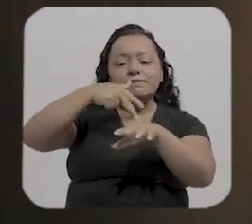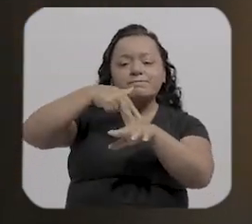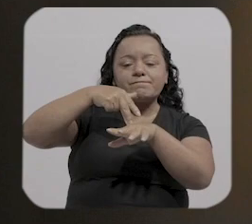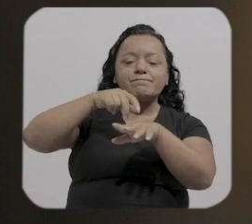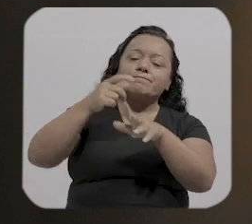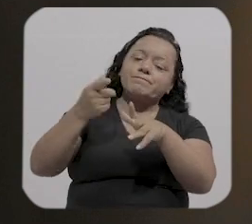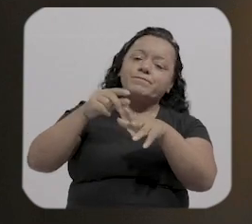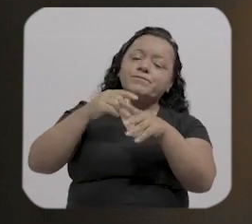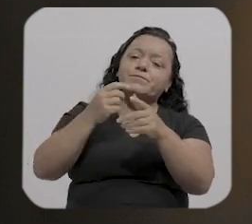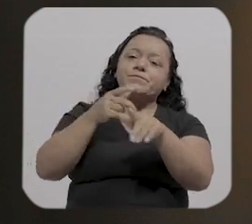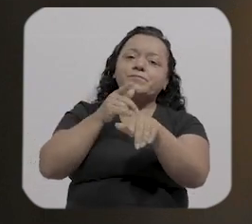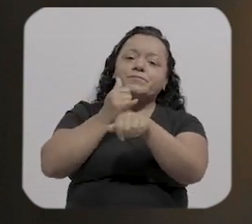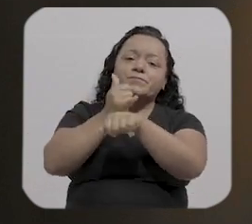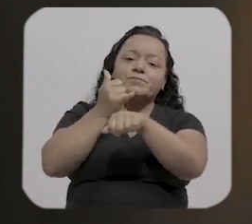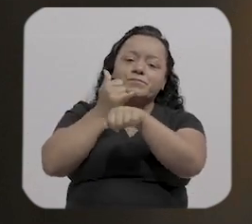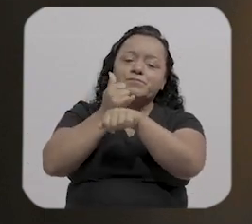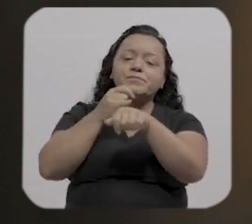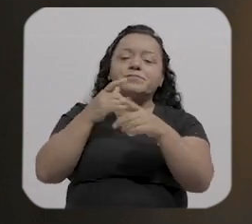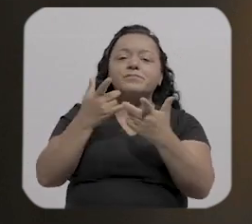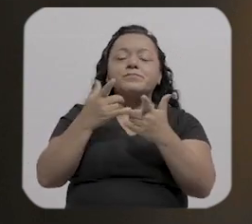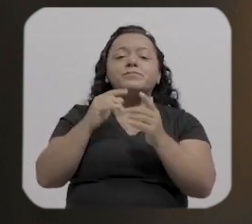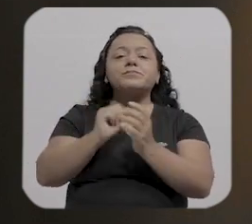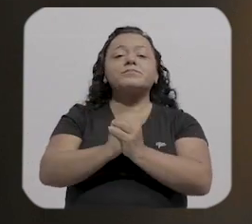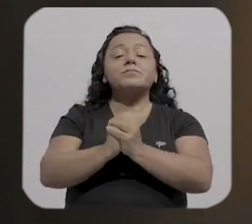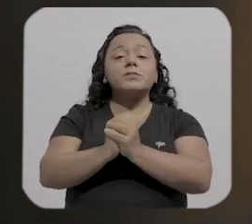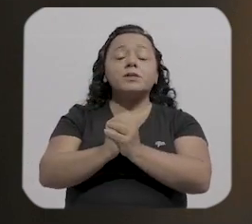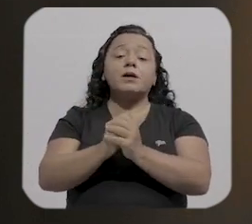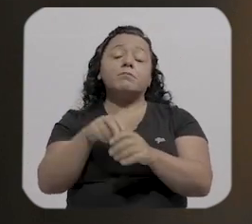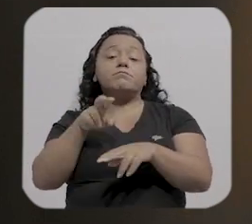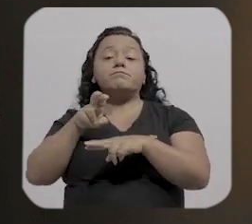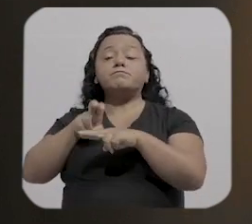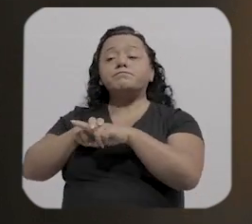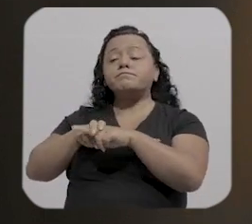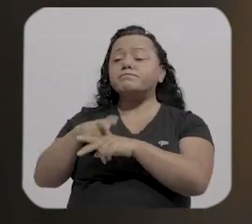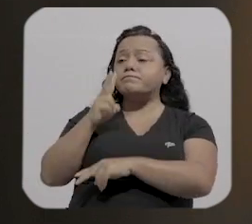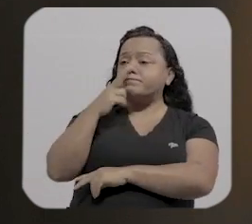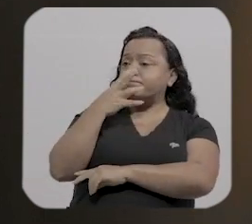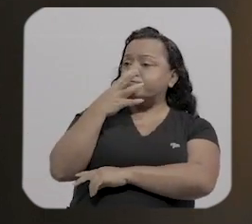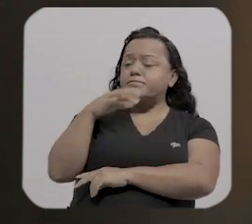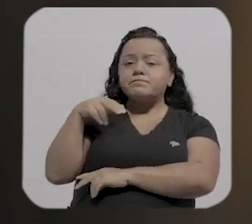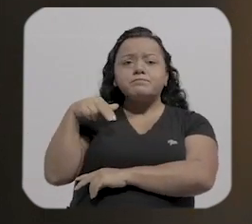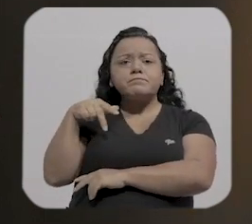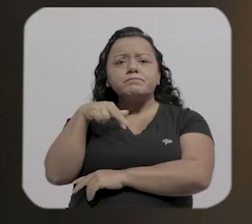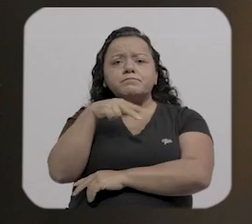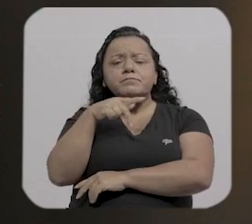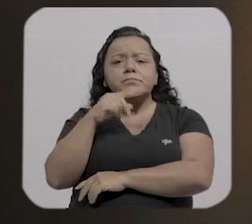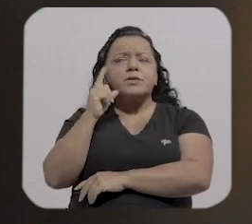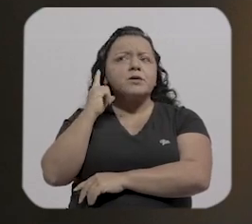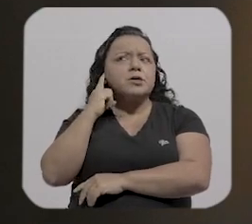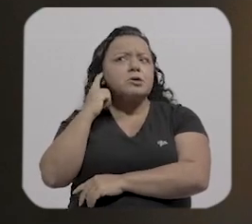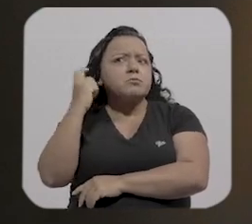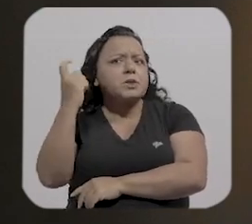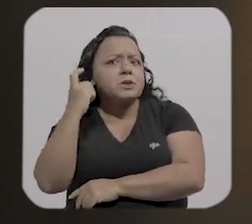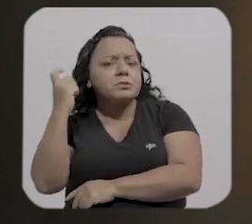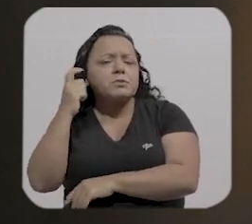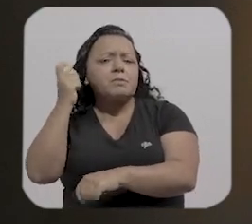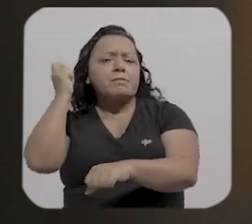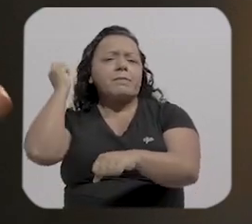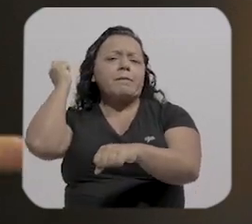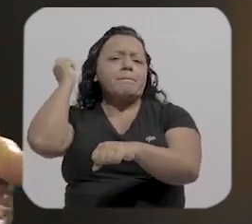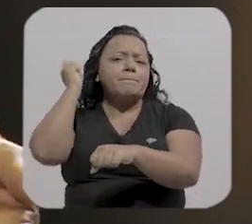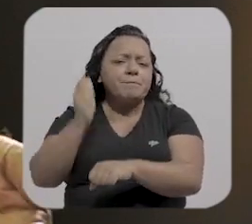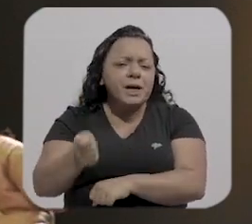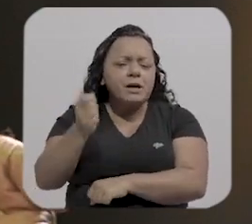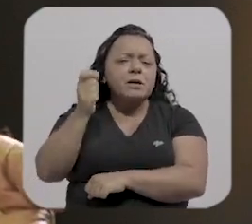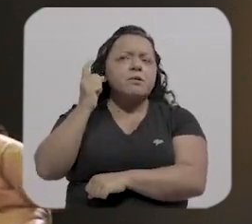né? E eu estava lá, né, na beira do trilho e tal, e de repente eu ouço alguém bater no trilho,